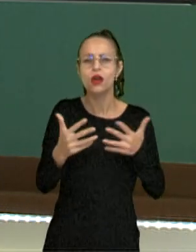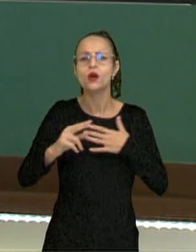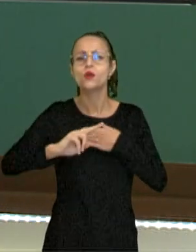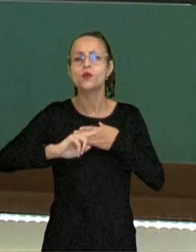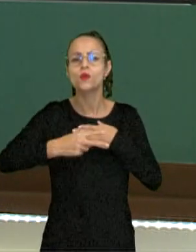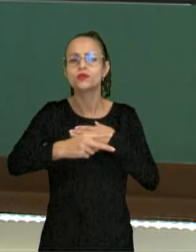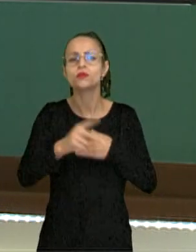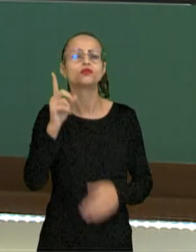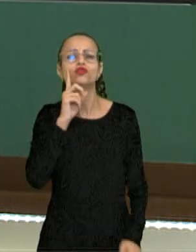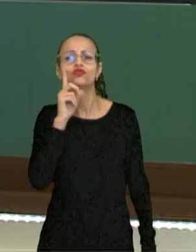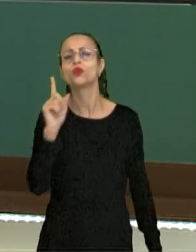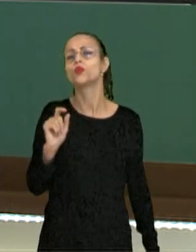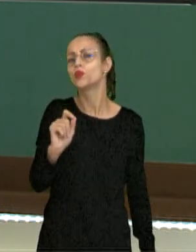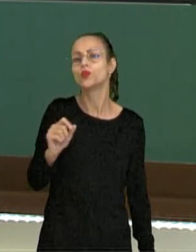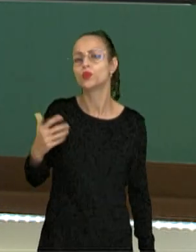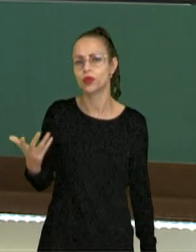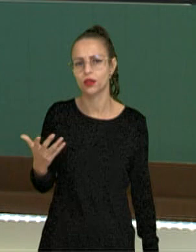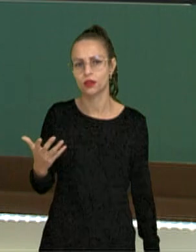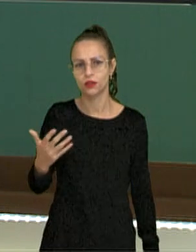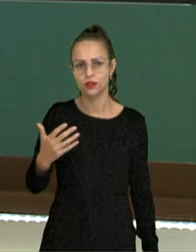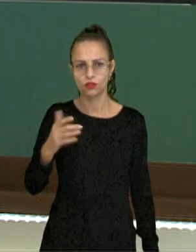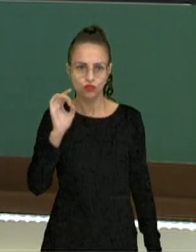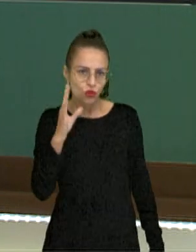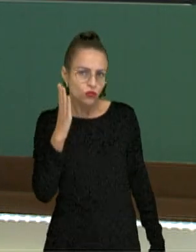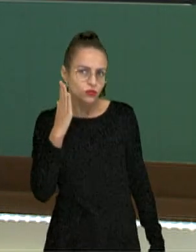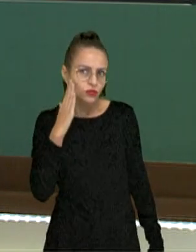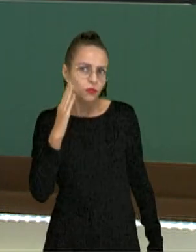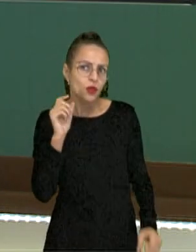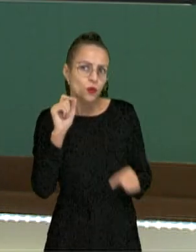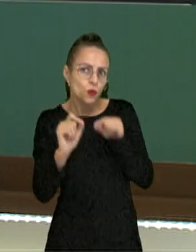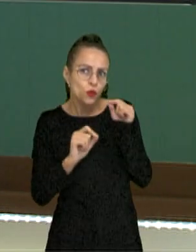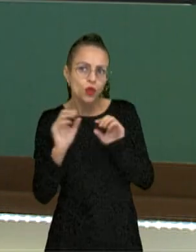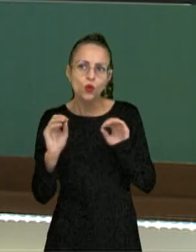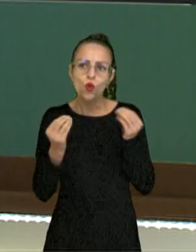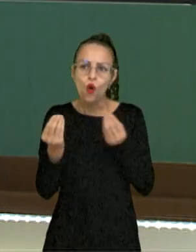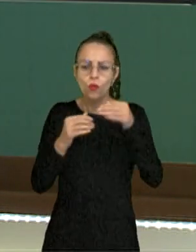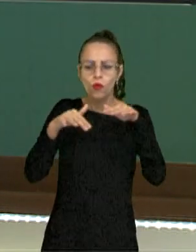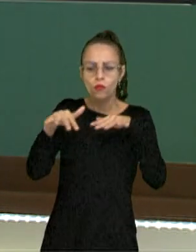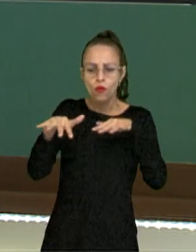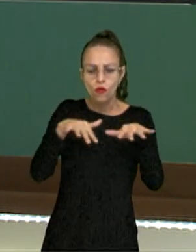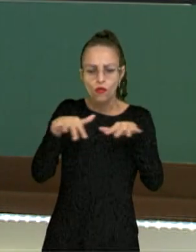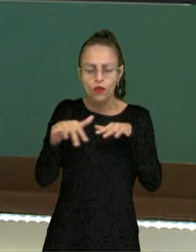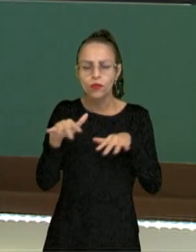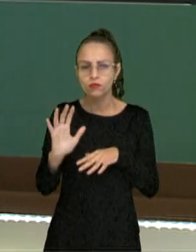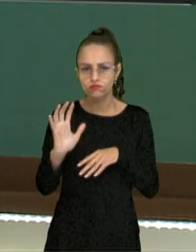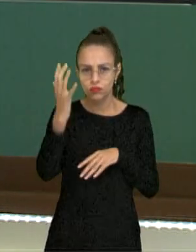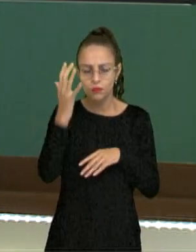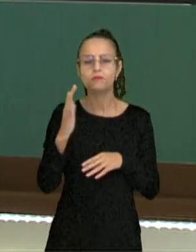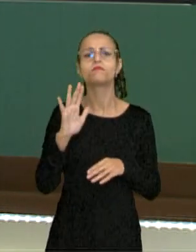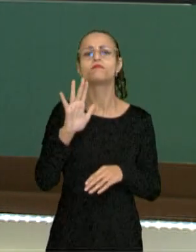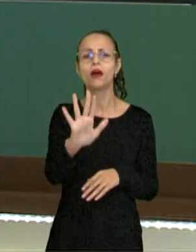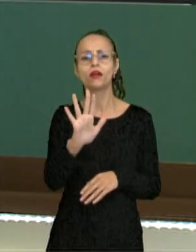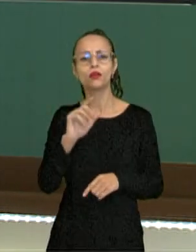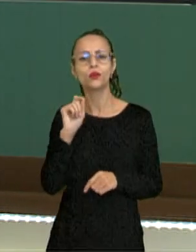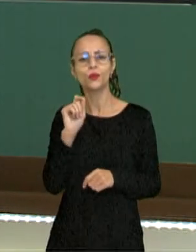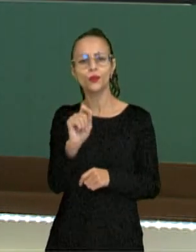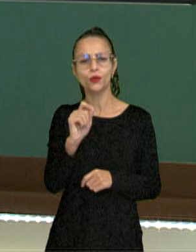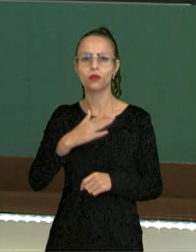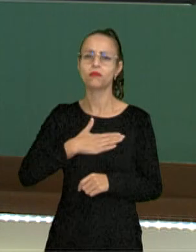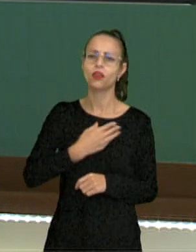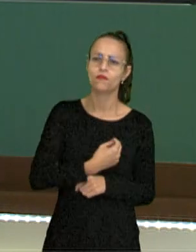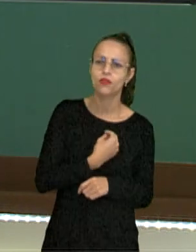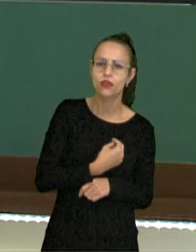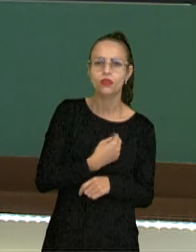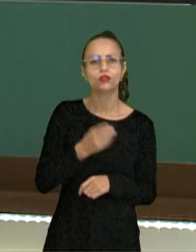mais importante do que só saber de que forma acontece o movimento. É saber o que acontece na minha vida, no